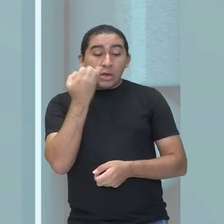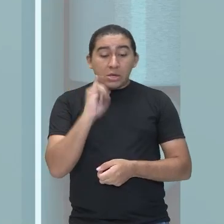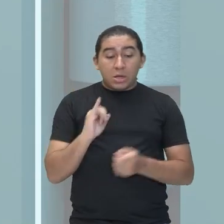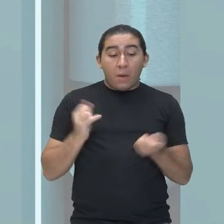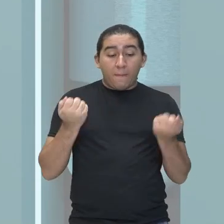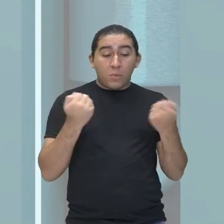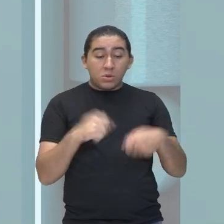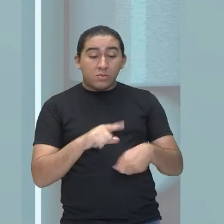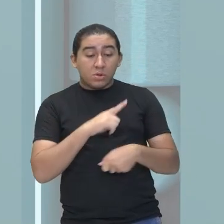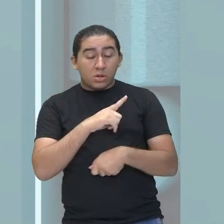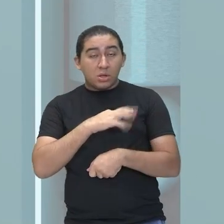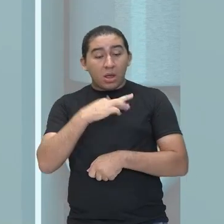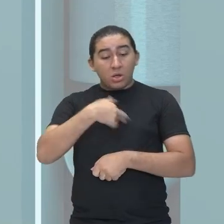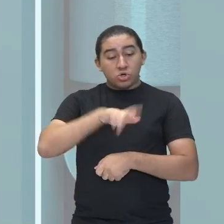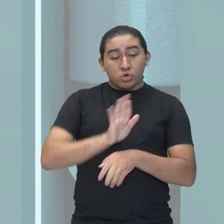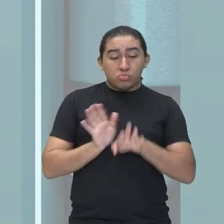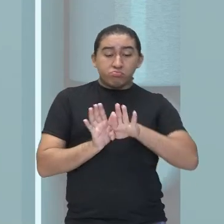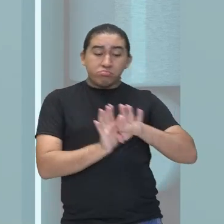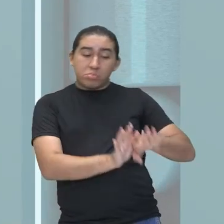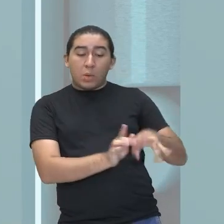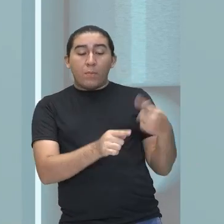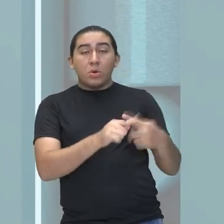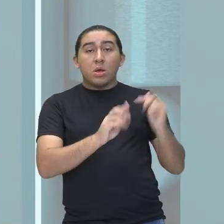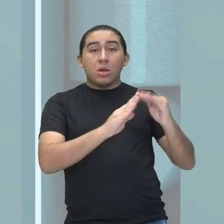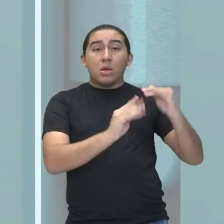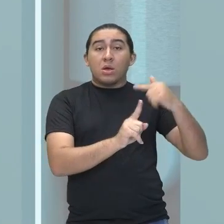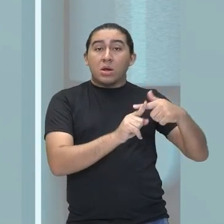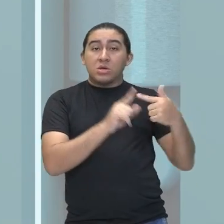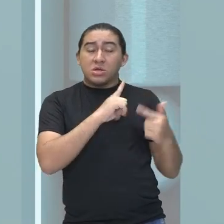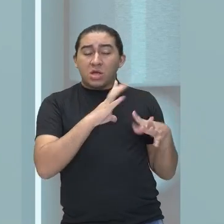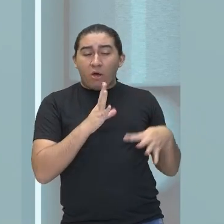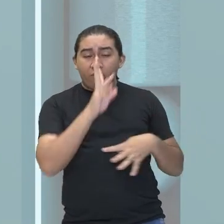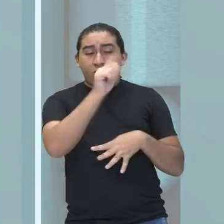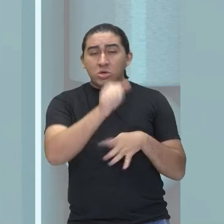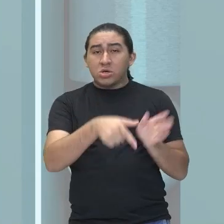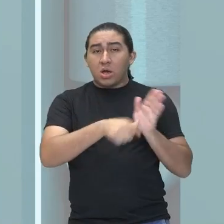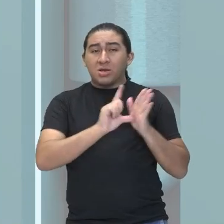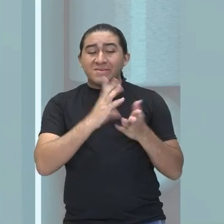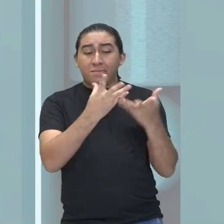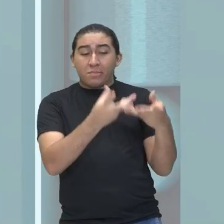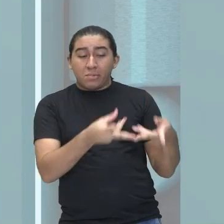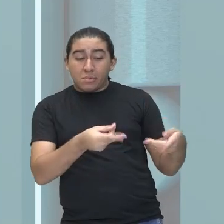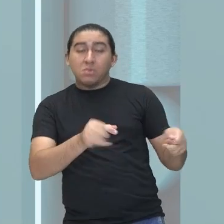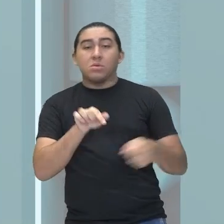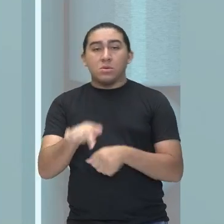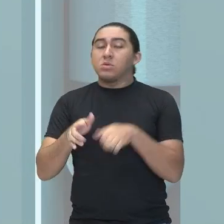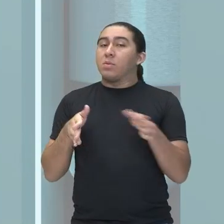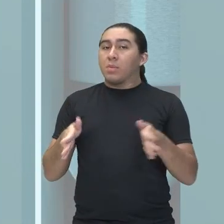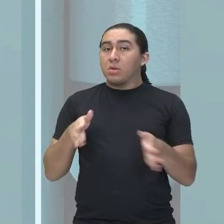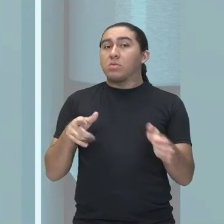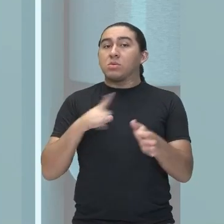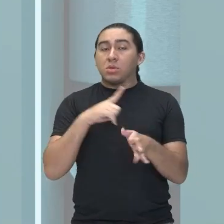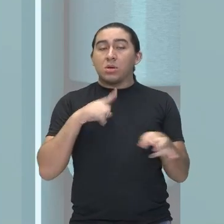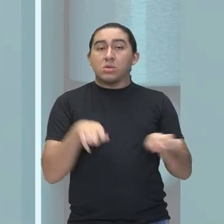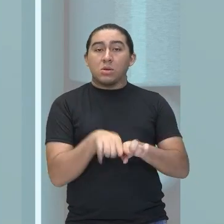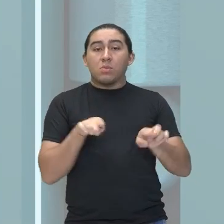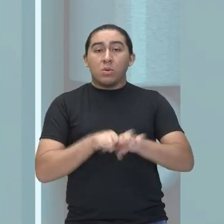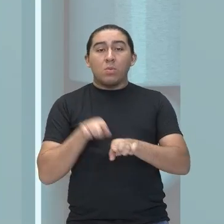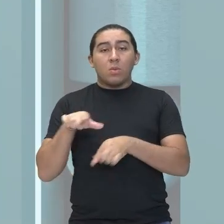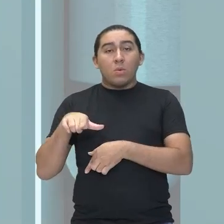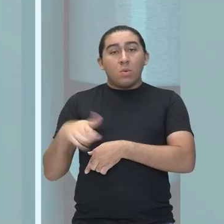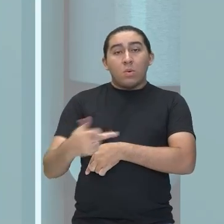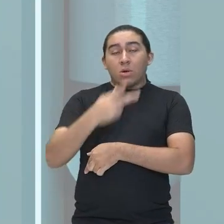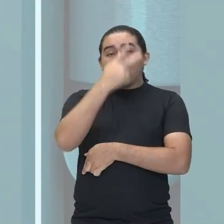do teocentrismo, a igreja já está perdendo toda aquela força que ela tinha. Nesse período, Martinho Lutero